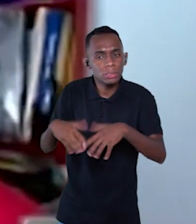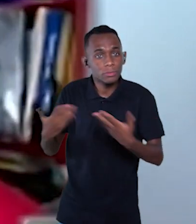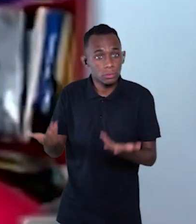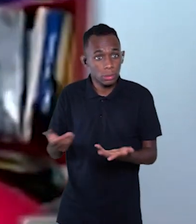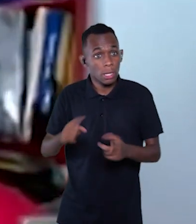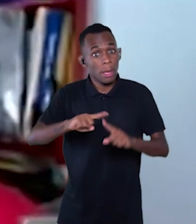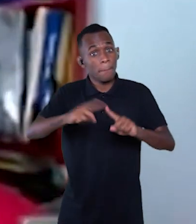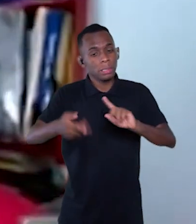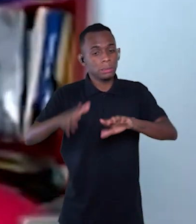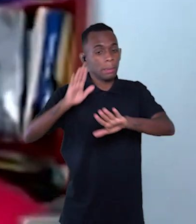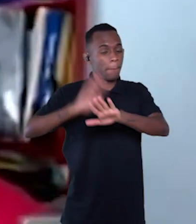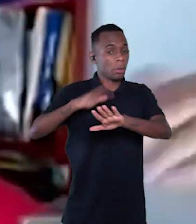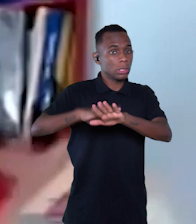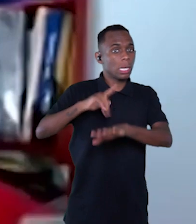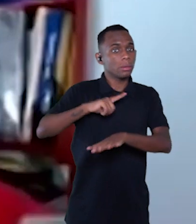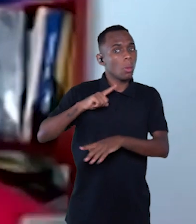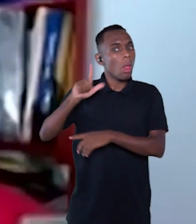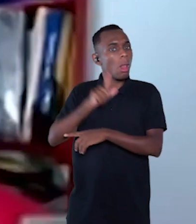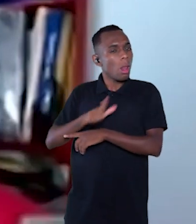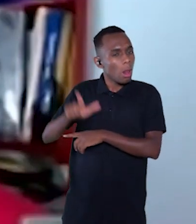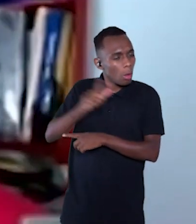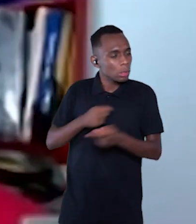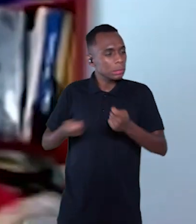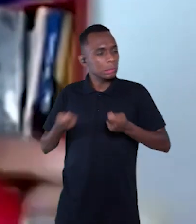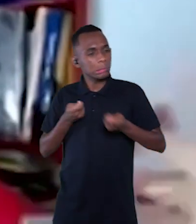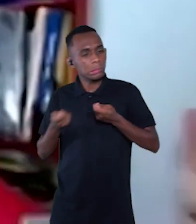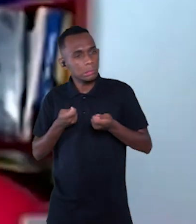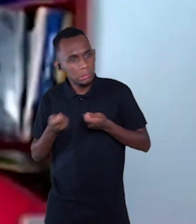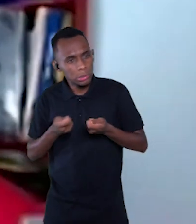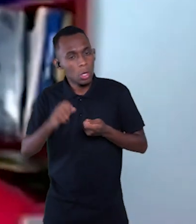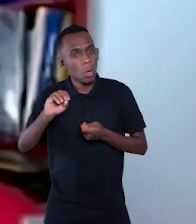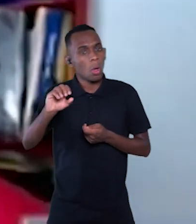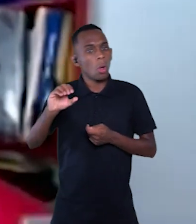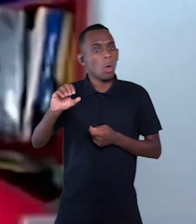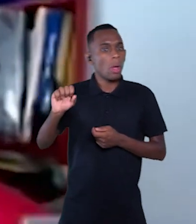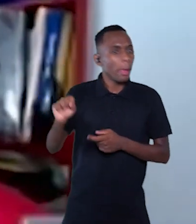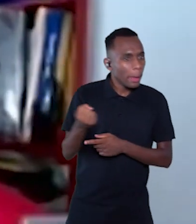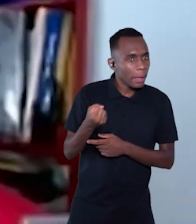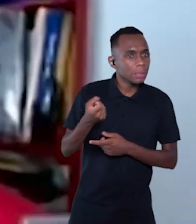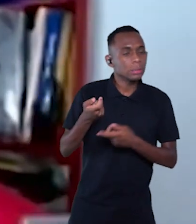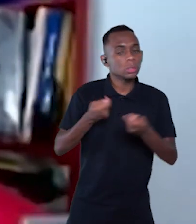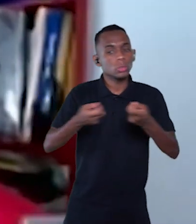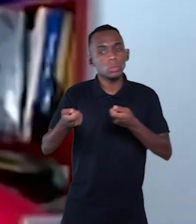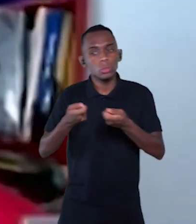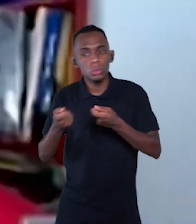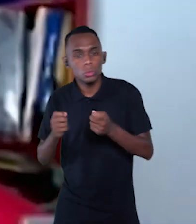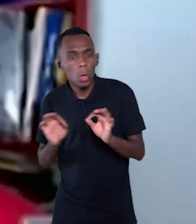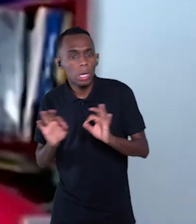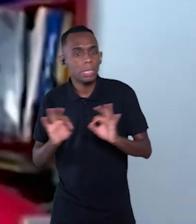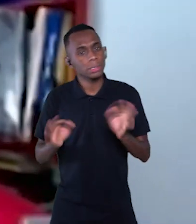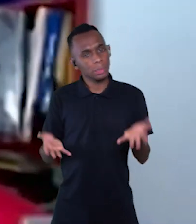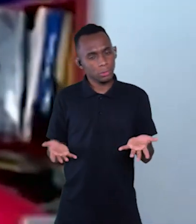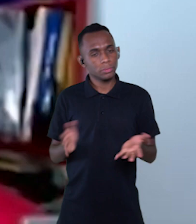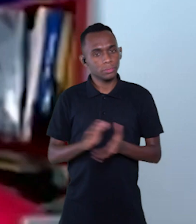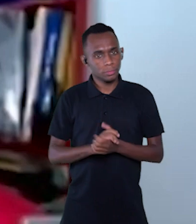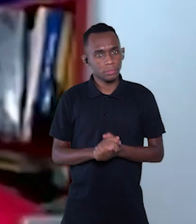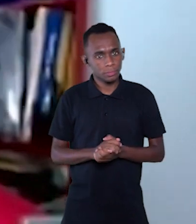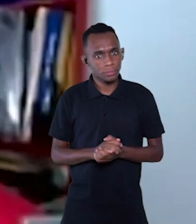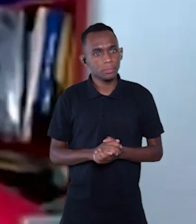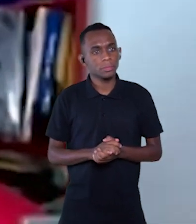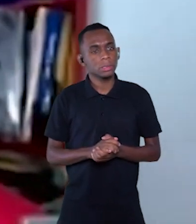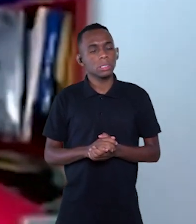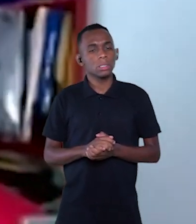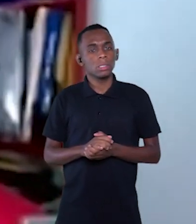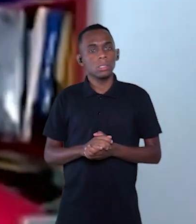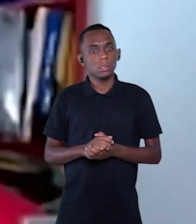tem toda uma lógica mercantil entrando no SUS com as OSs fazendo a gestão das unidades, desde